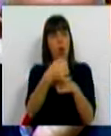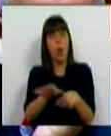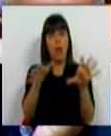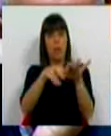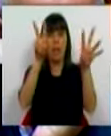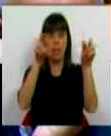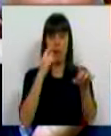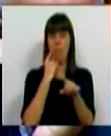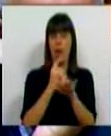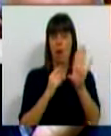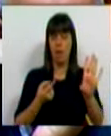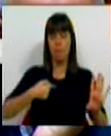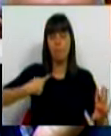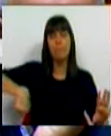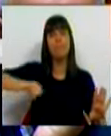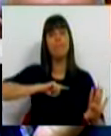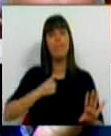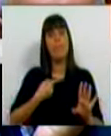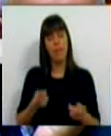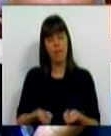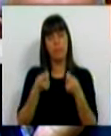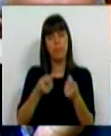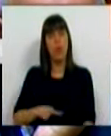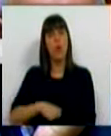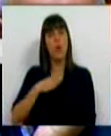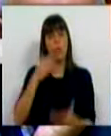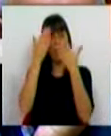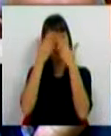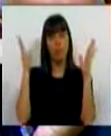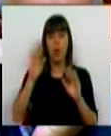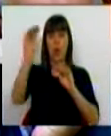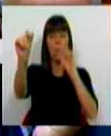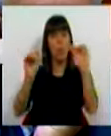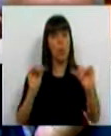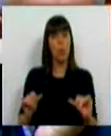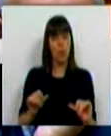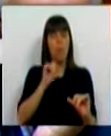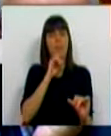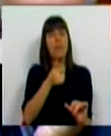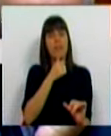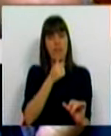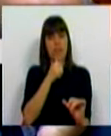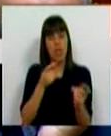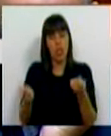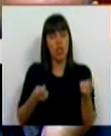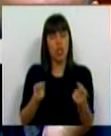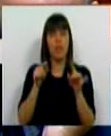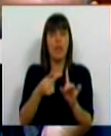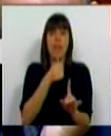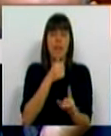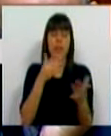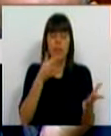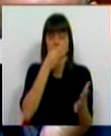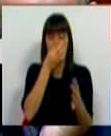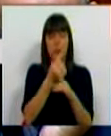matéria. E acho que devemos apostar e confiar na democracia local para poder decidir e gerir essas